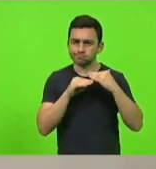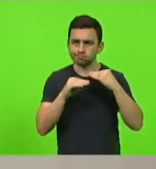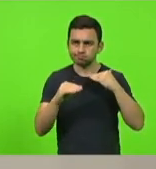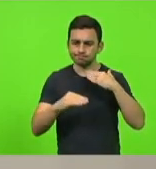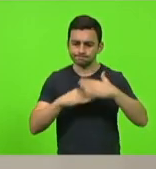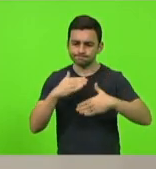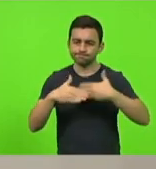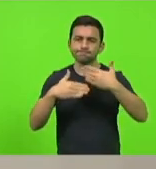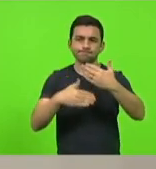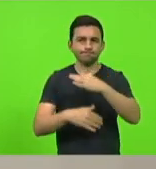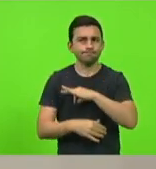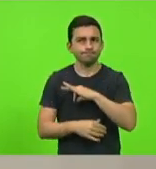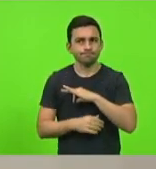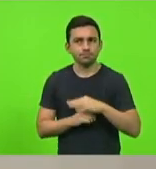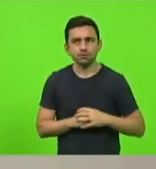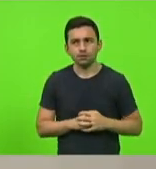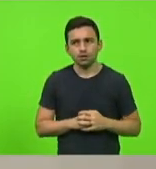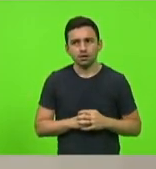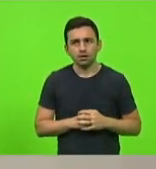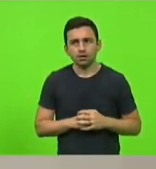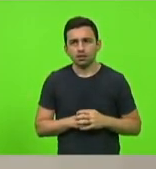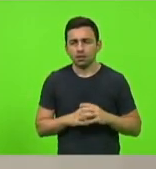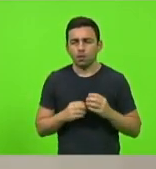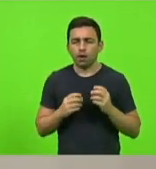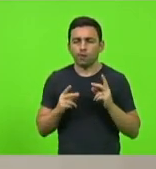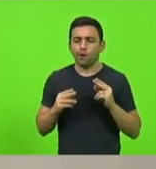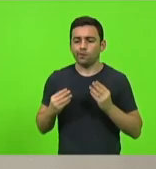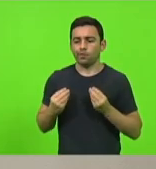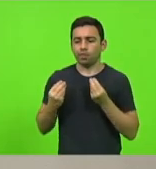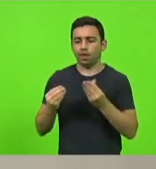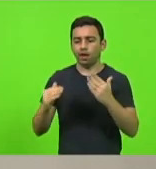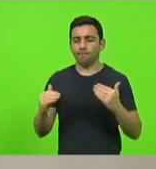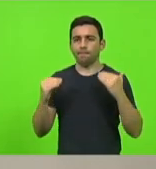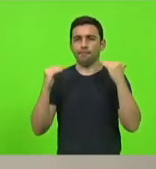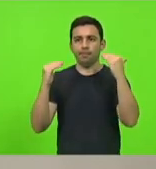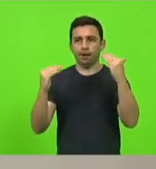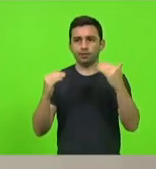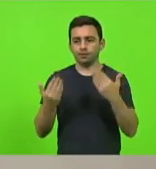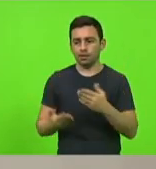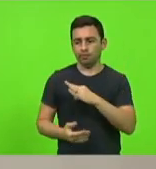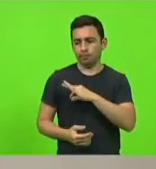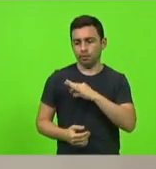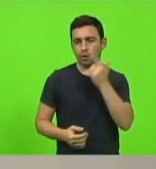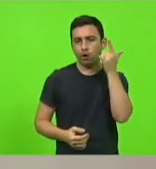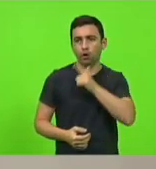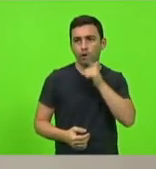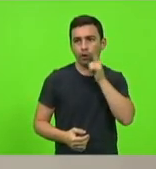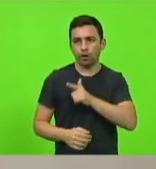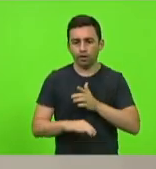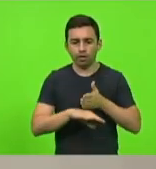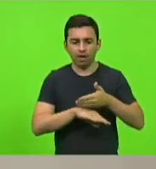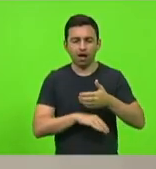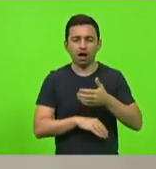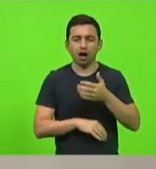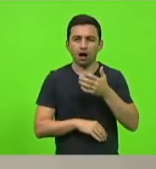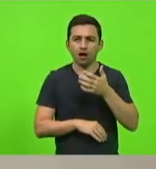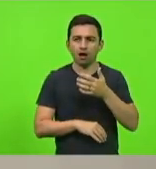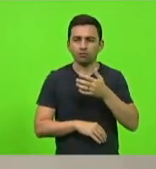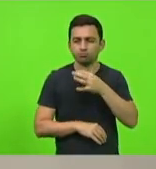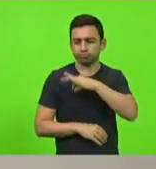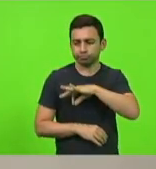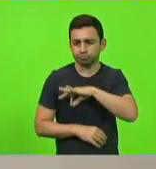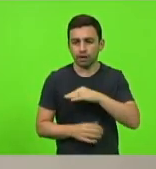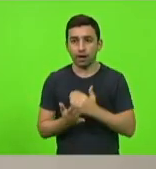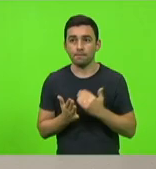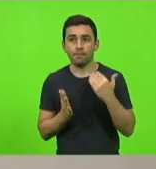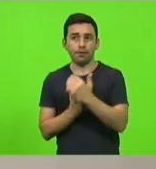praças. Não é atribuir uma graduação acima para que o praça ingresse na reserva remunerada, e sim uma